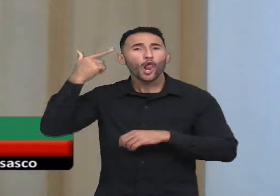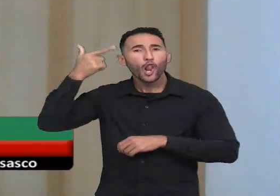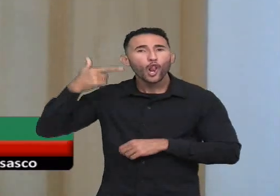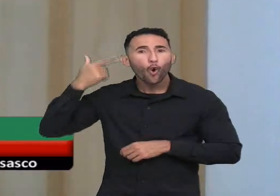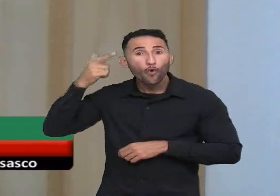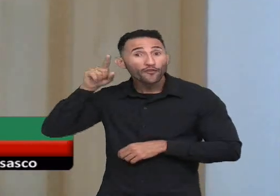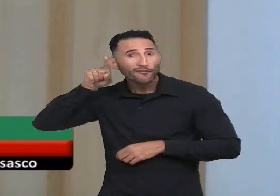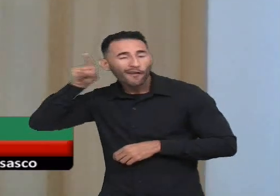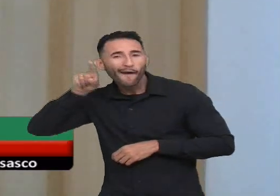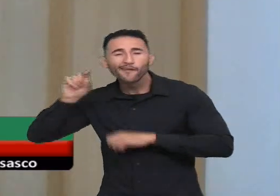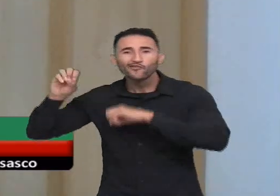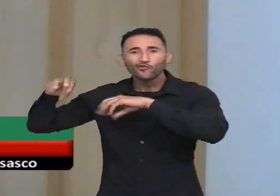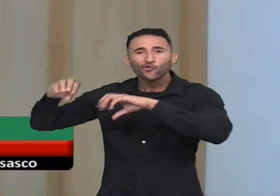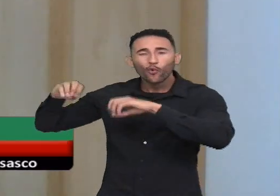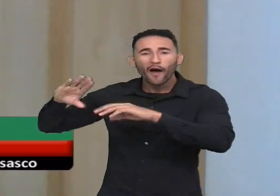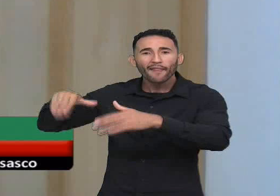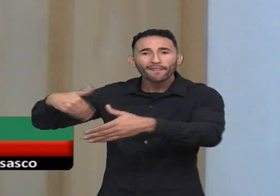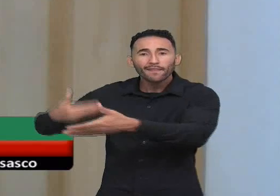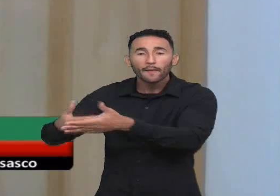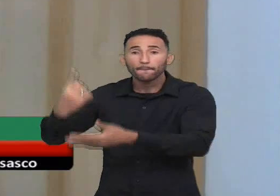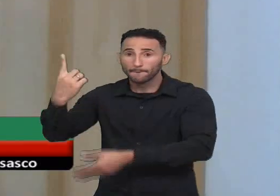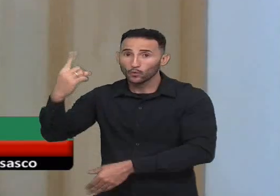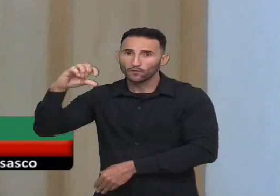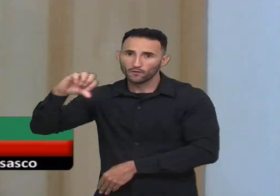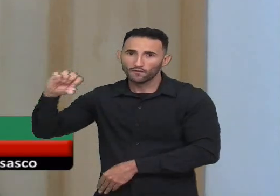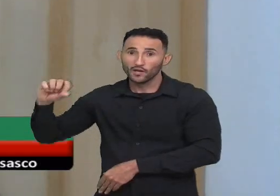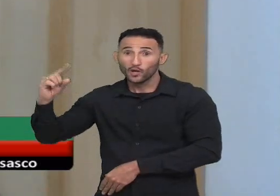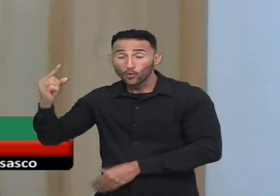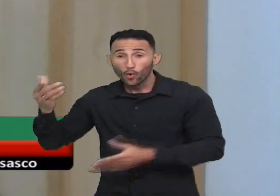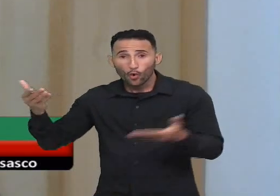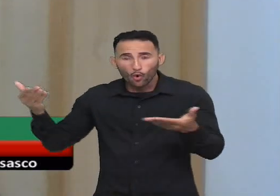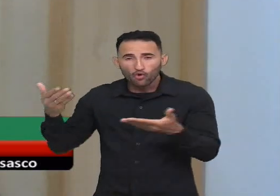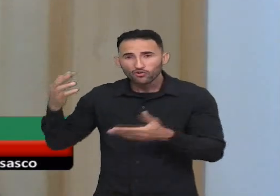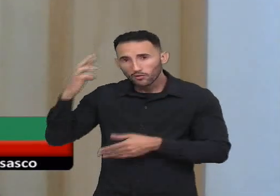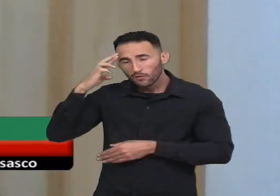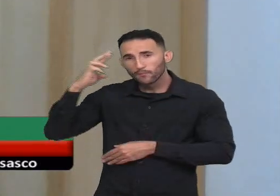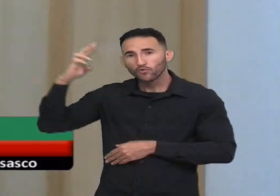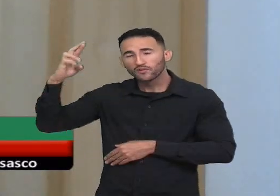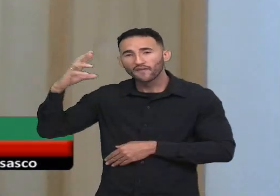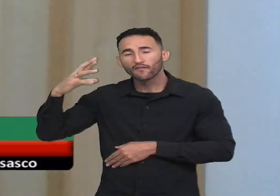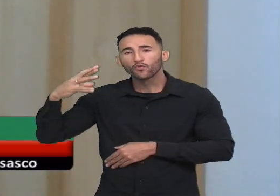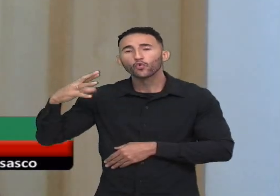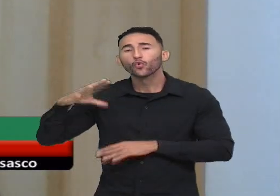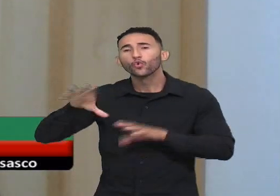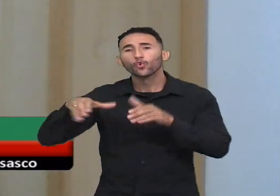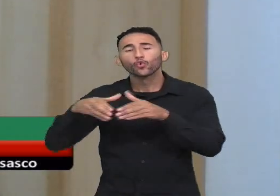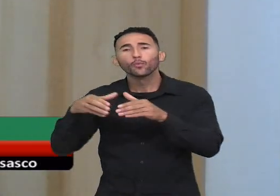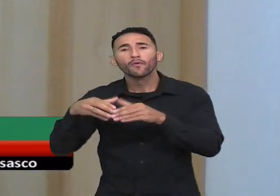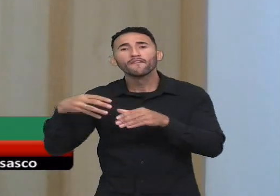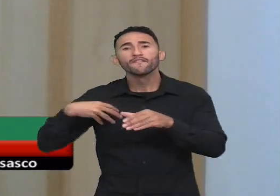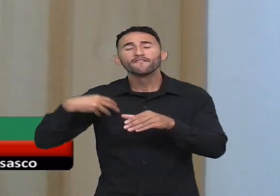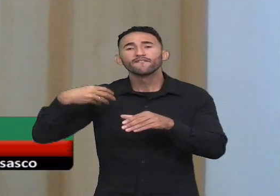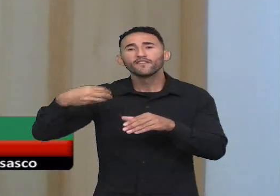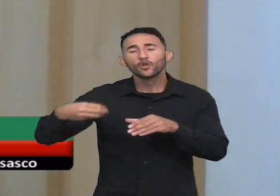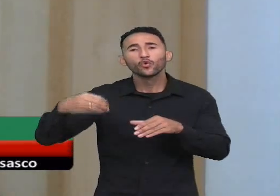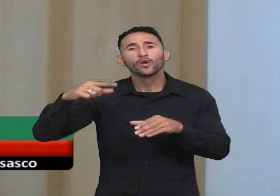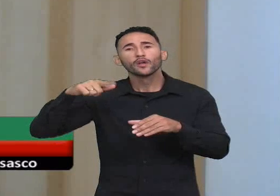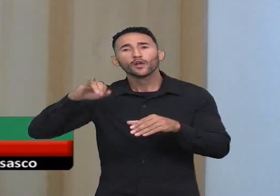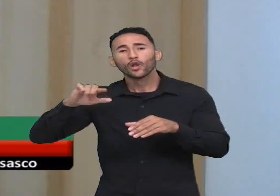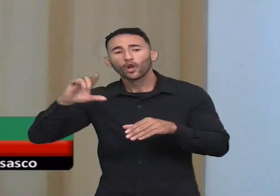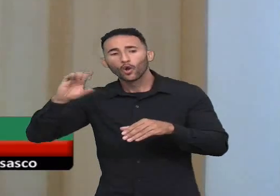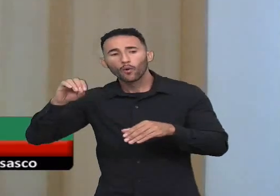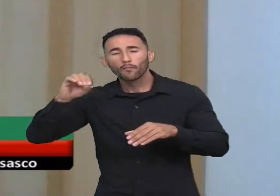aulas até 1991. E, hoje, dirige o grupo de capoeira Filhos do Quilombo, com filiais em